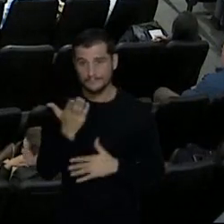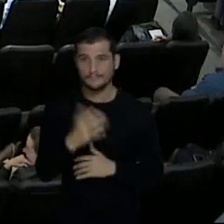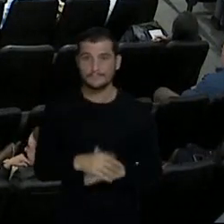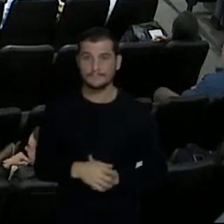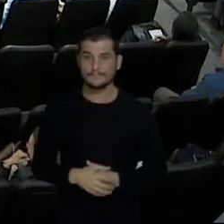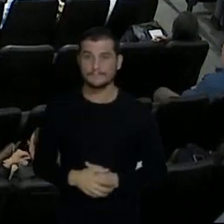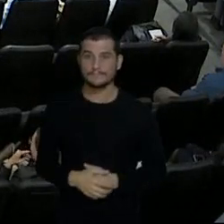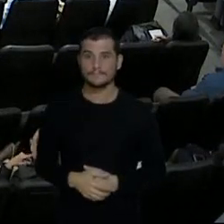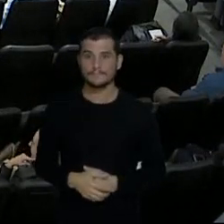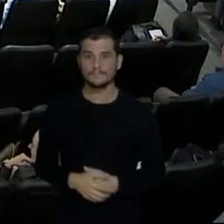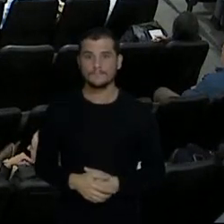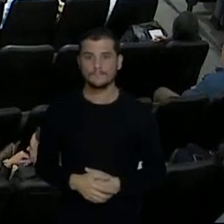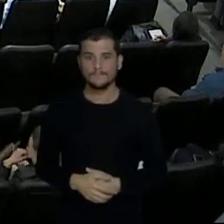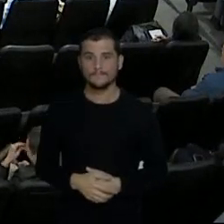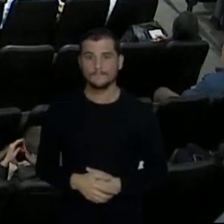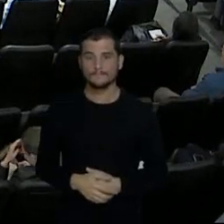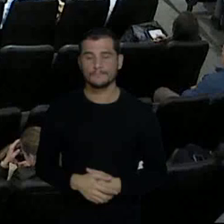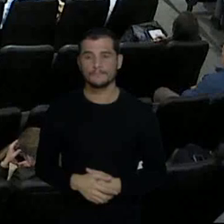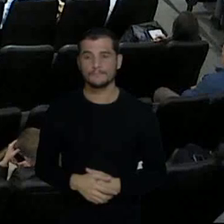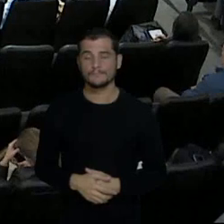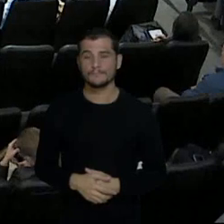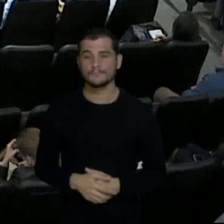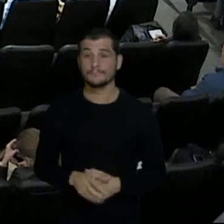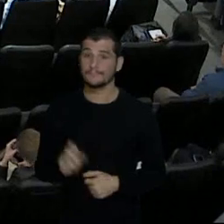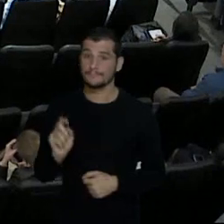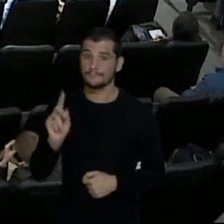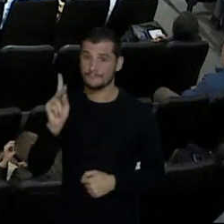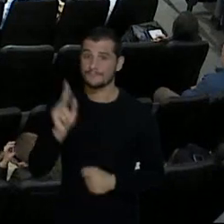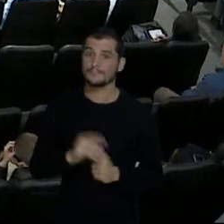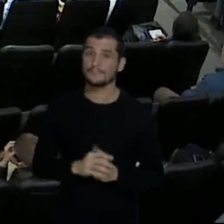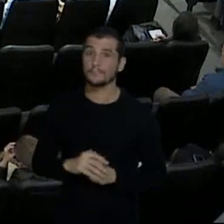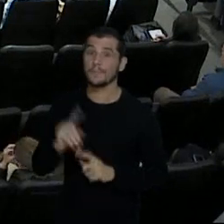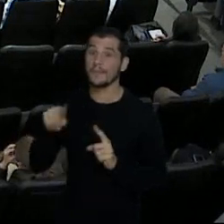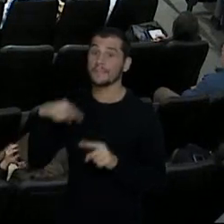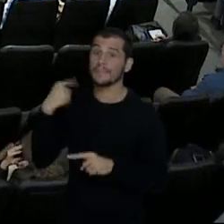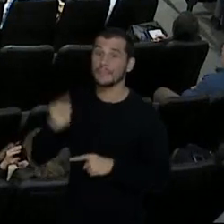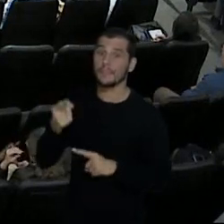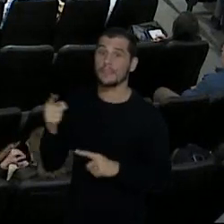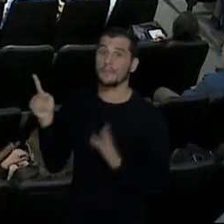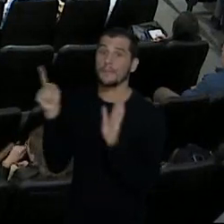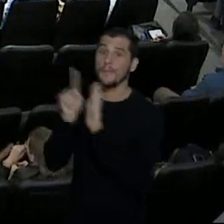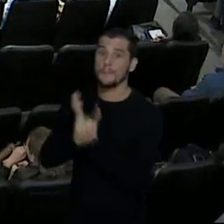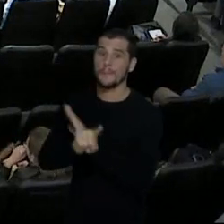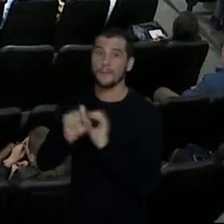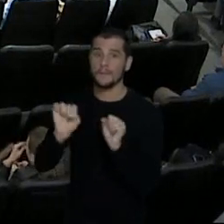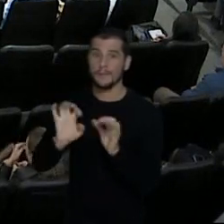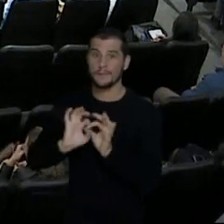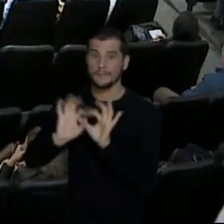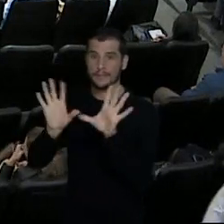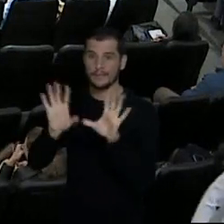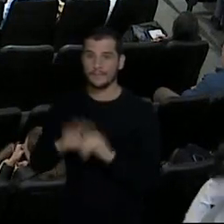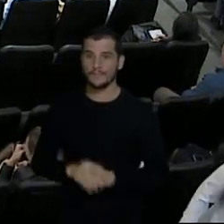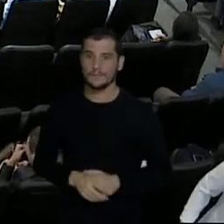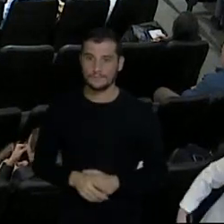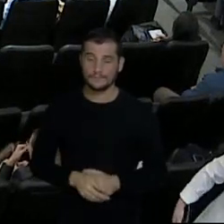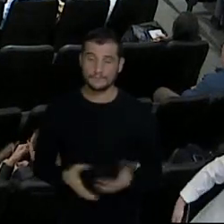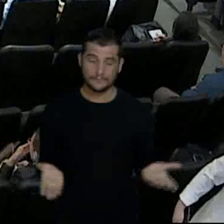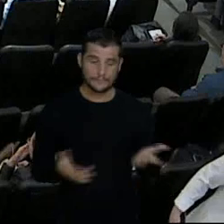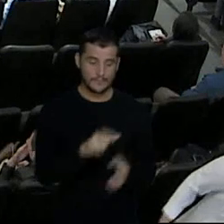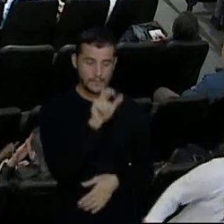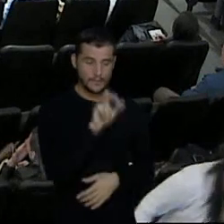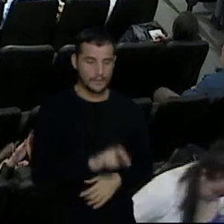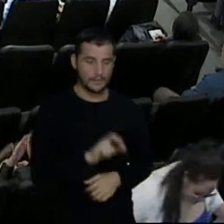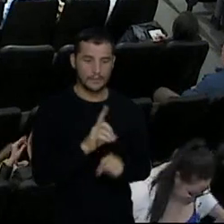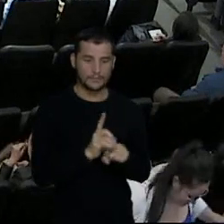parabéns OK depois a gente abre para perguntas tá Dr chicota e Luciane do